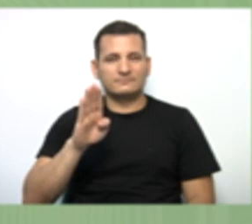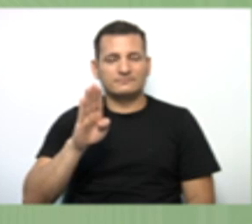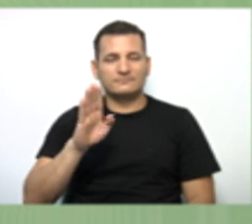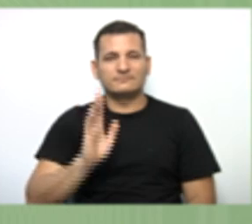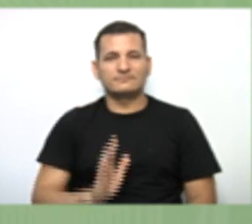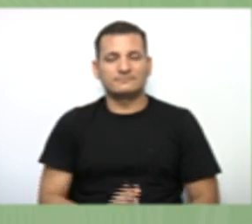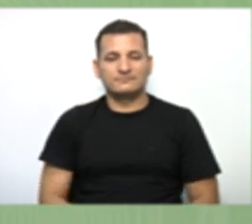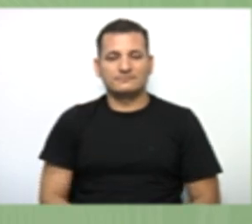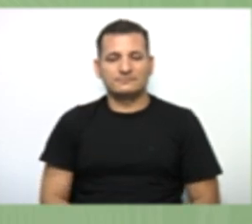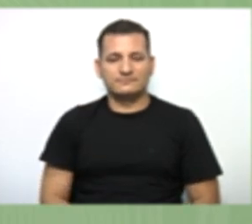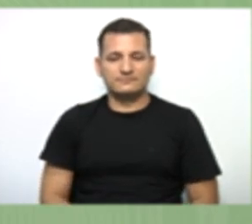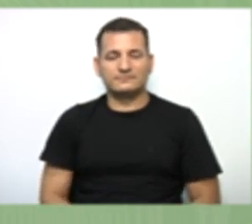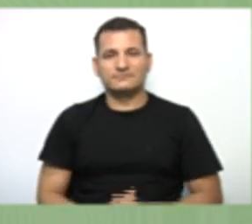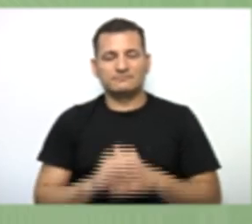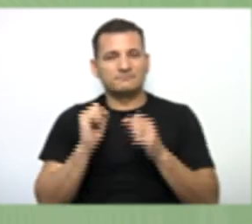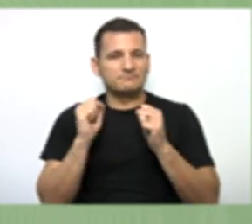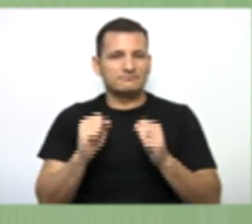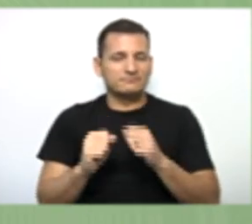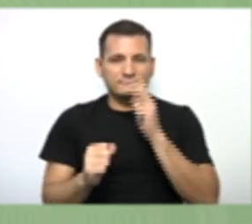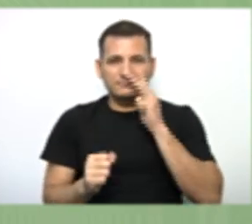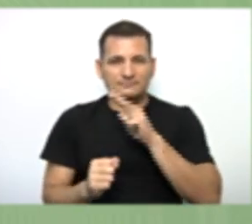Né? Então, pode ver todas as propagandas,